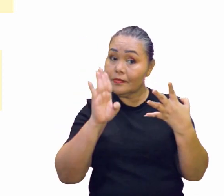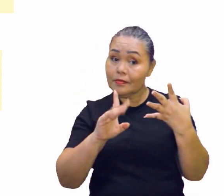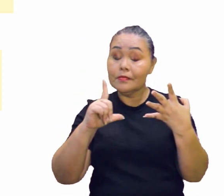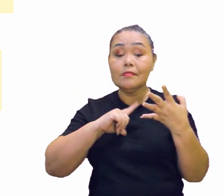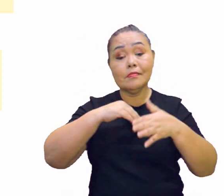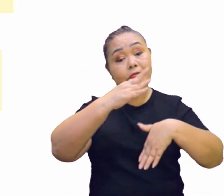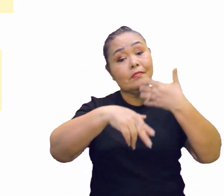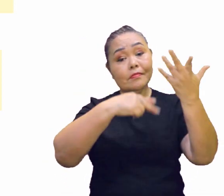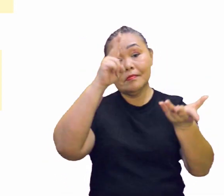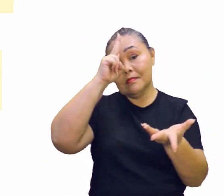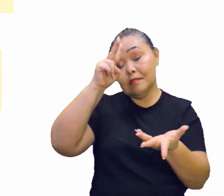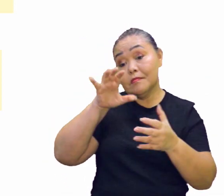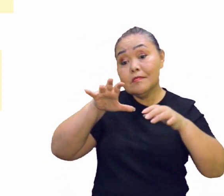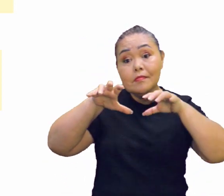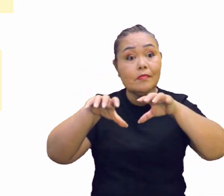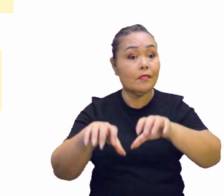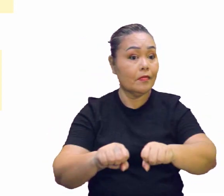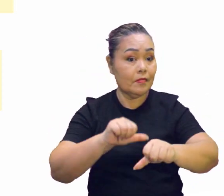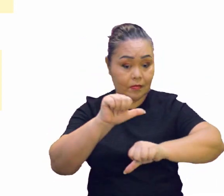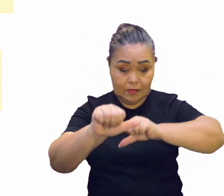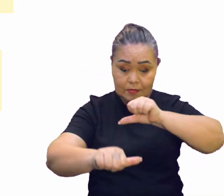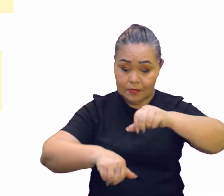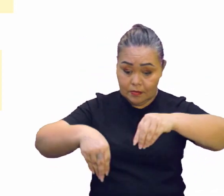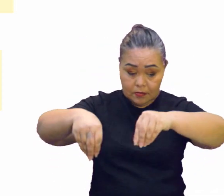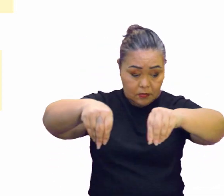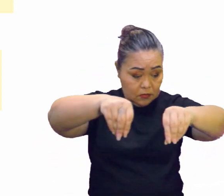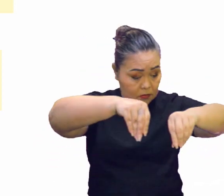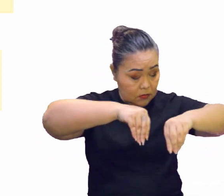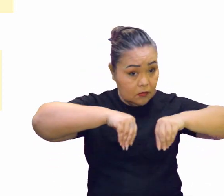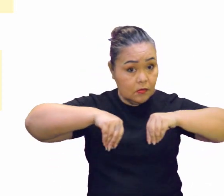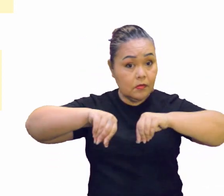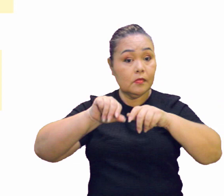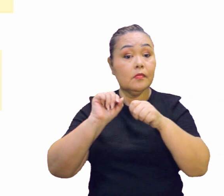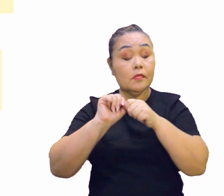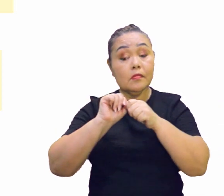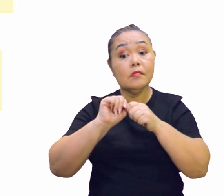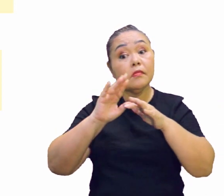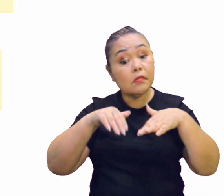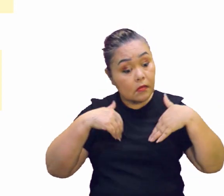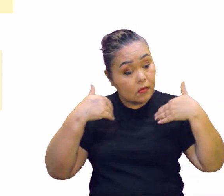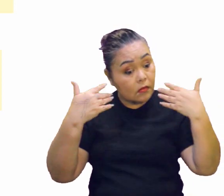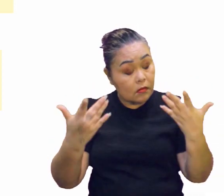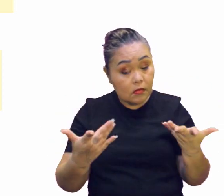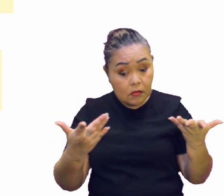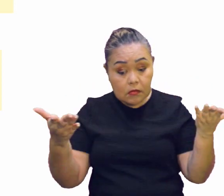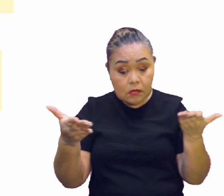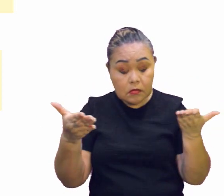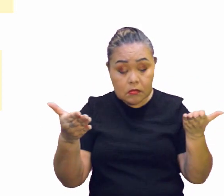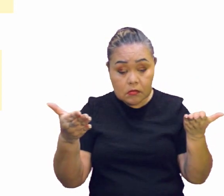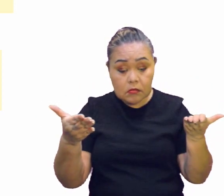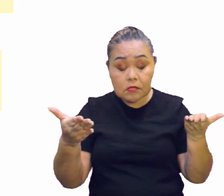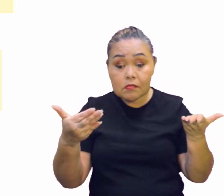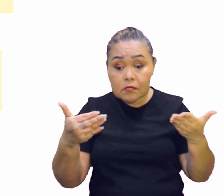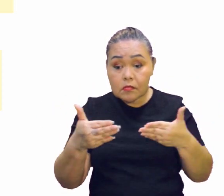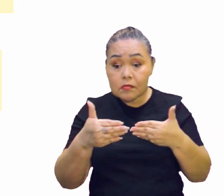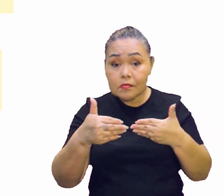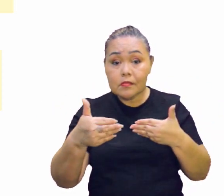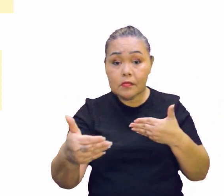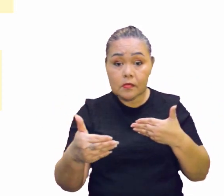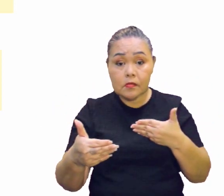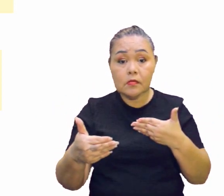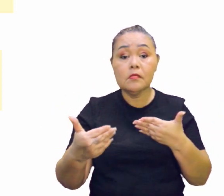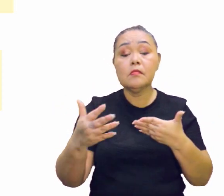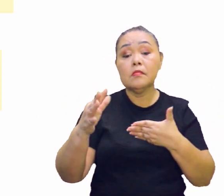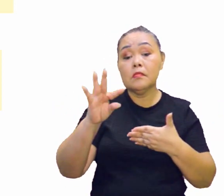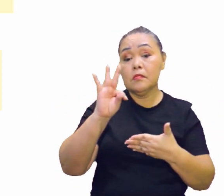questão do processo histórico de ocupação e transformação do nosso território, que nos levou a um atual estágio do meio